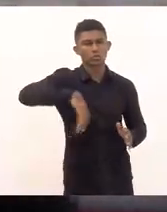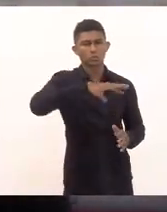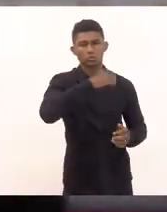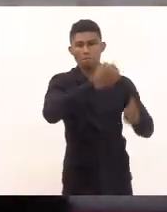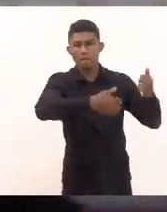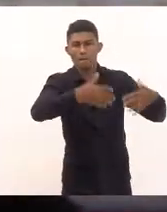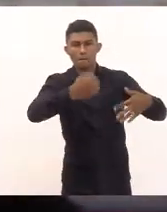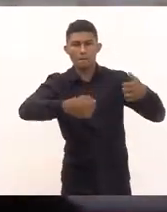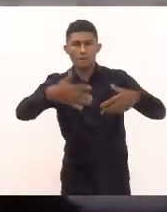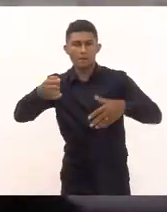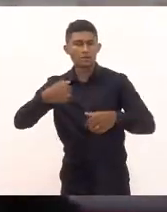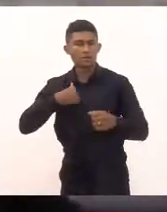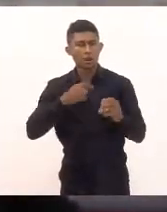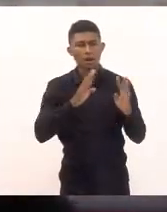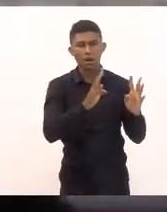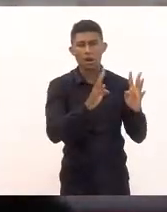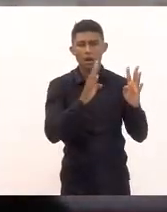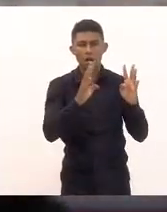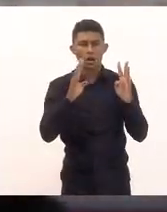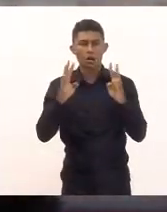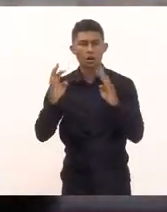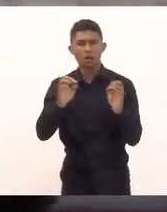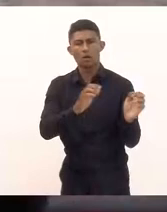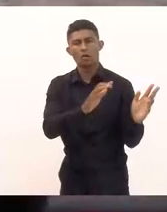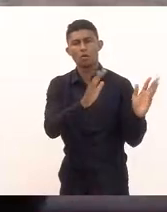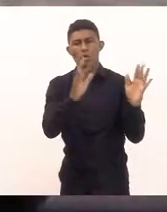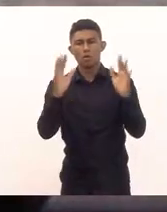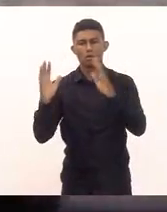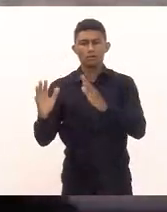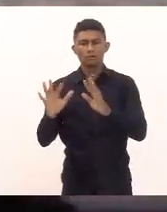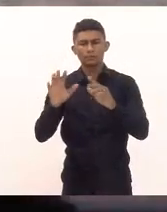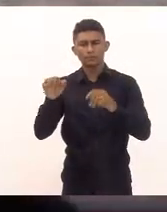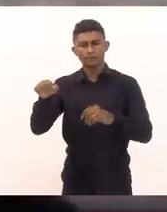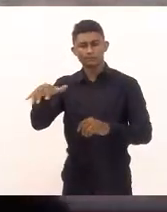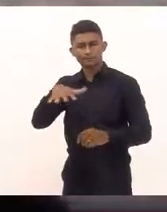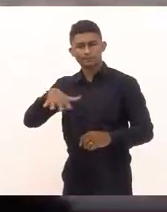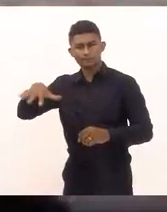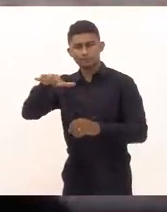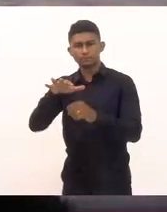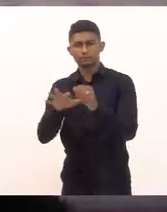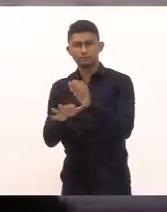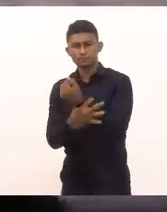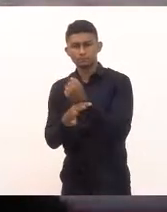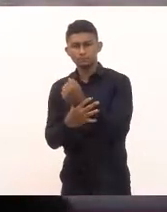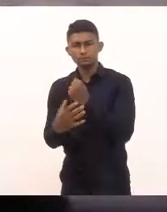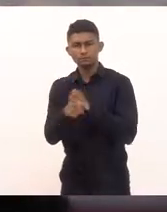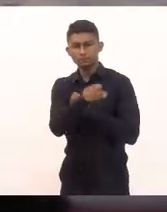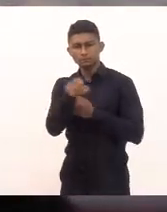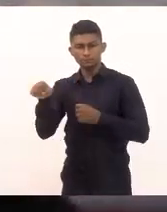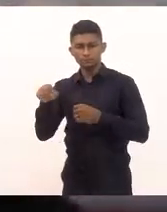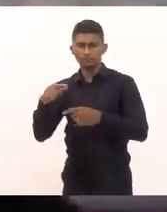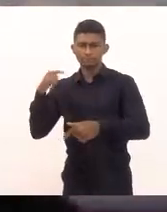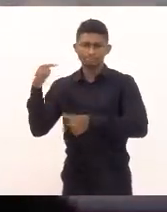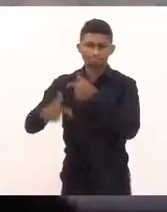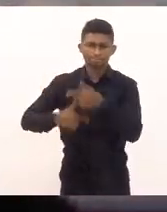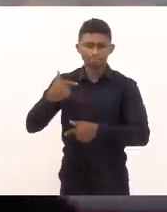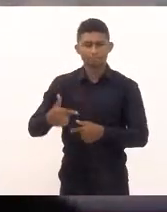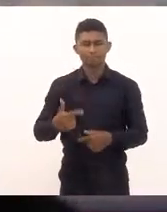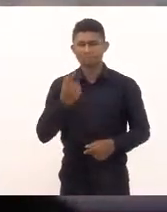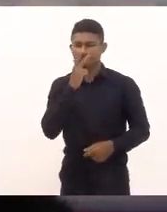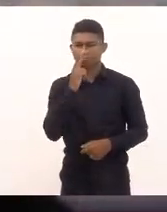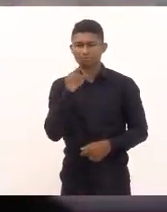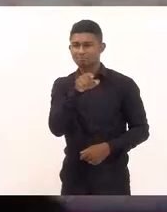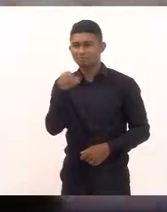E mais do que chamar essa categoria de trabalhadores de heróis, porque às vezes quando a gente chama